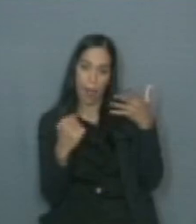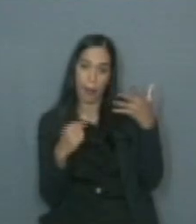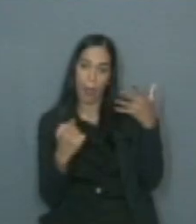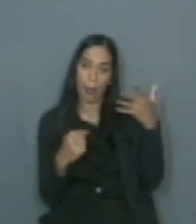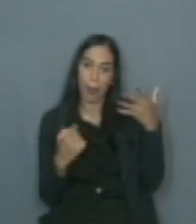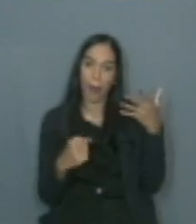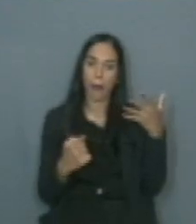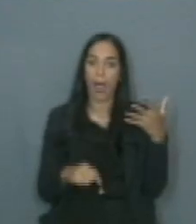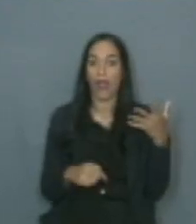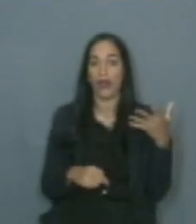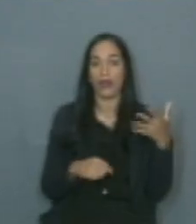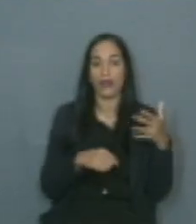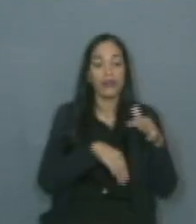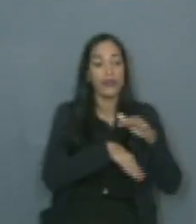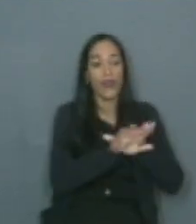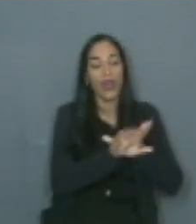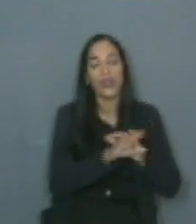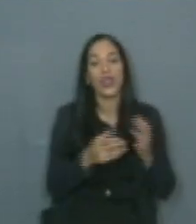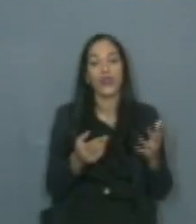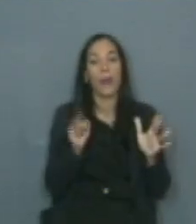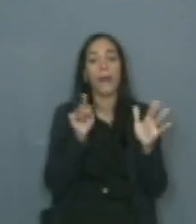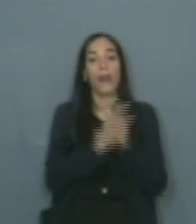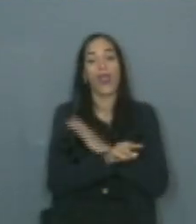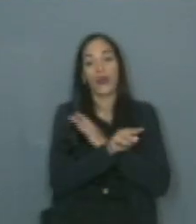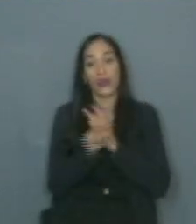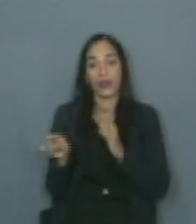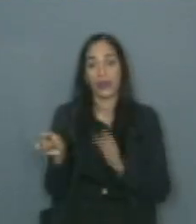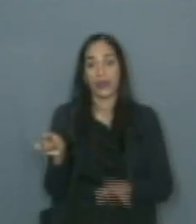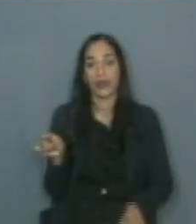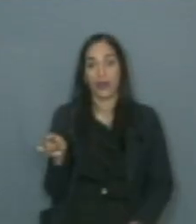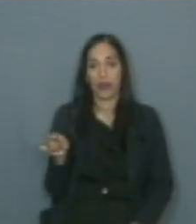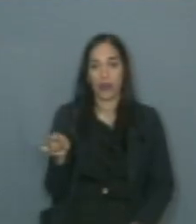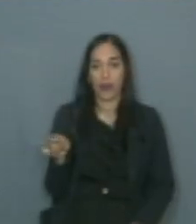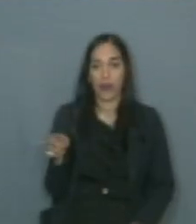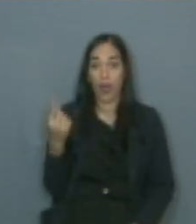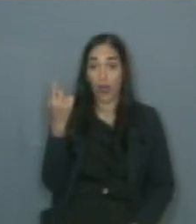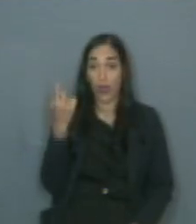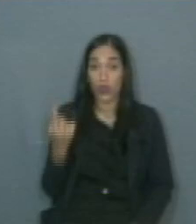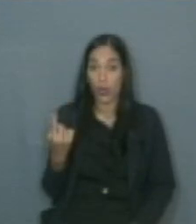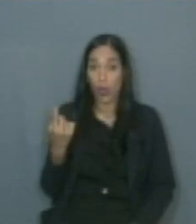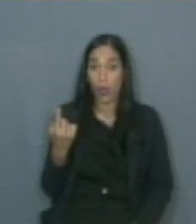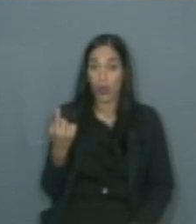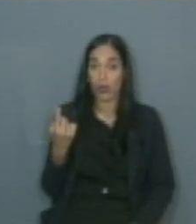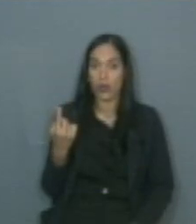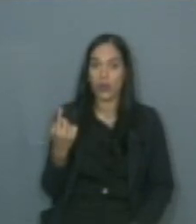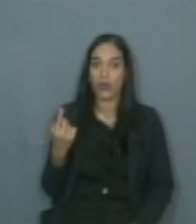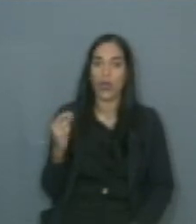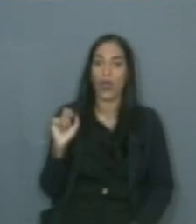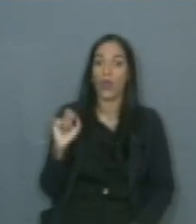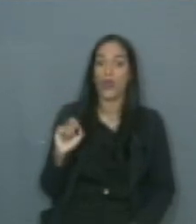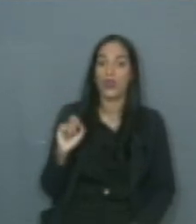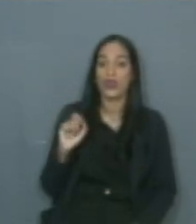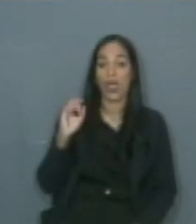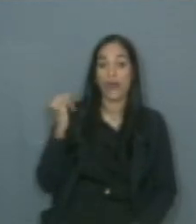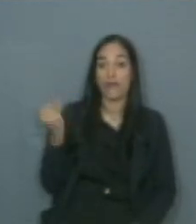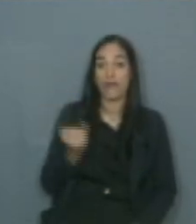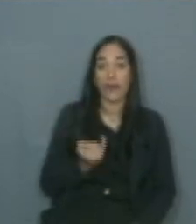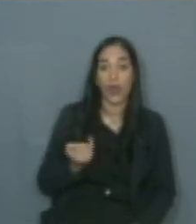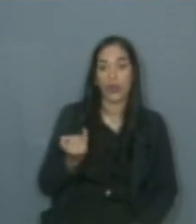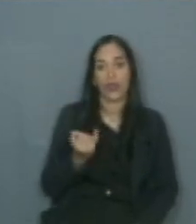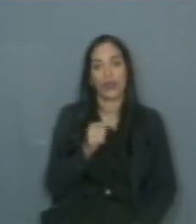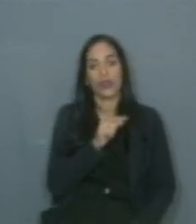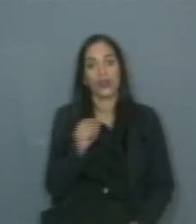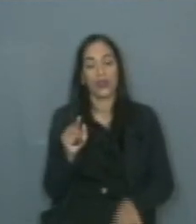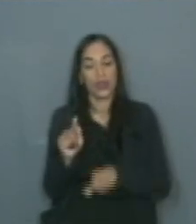depósito. Agora eu pergunto para os senhores, num depósito, o que é primordial de ter você como